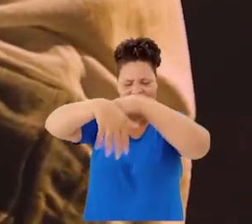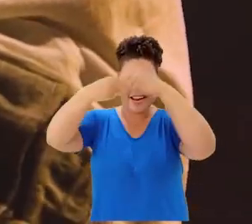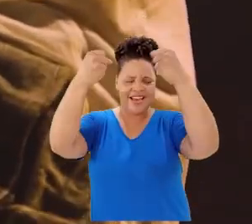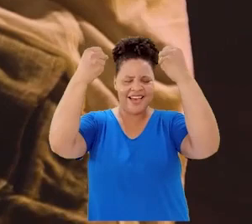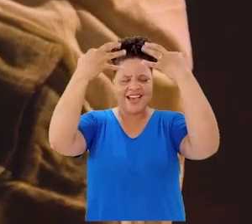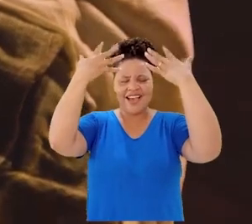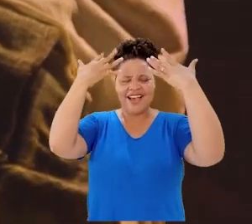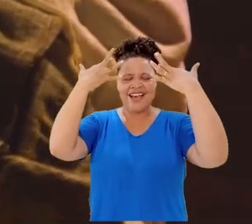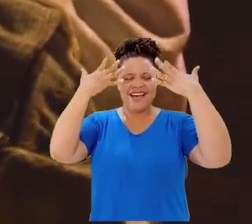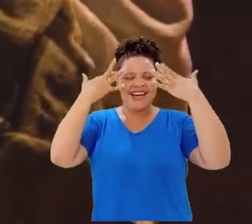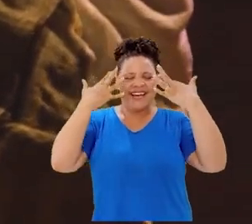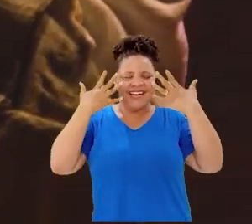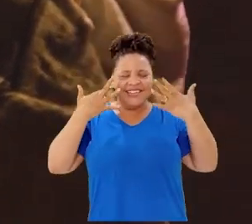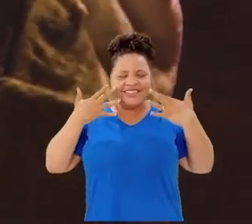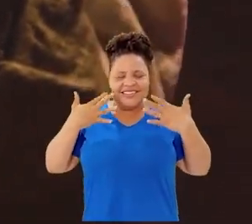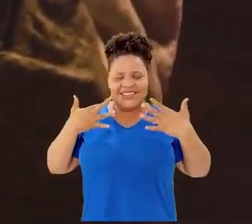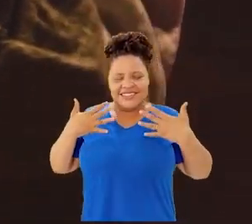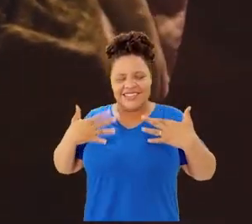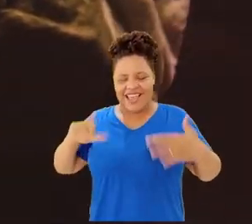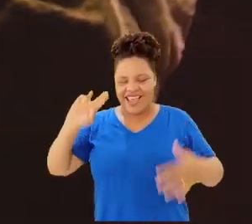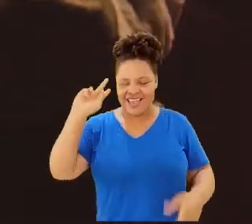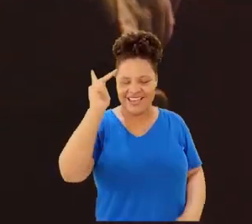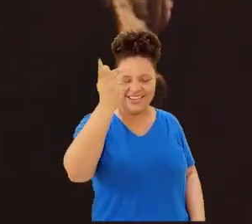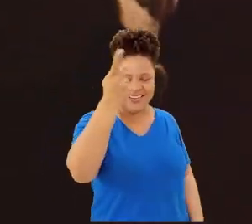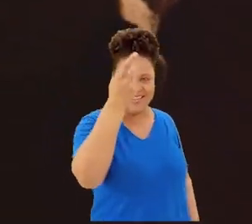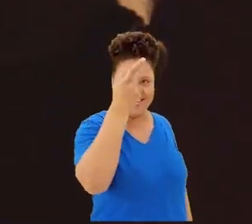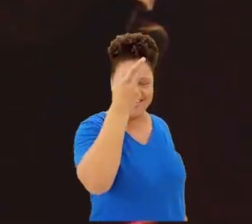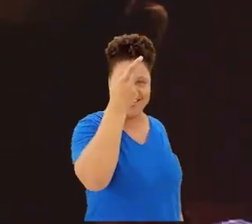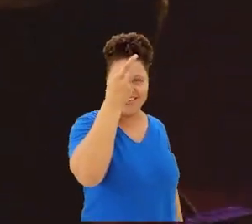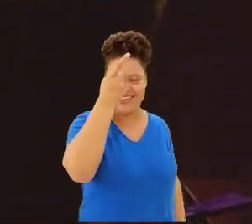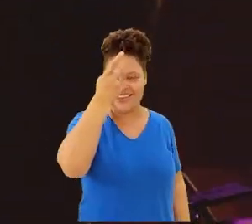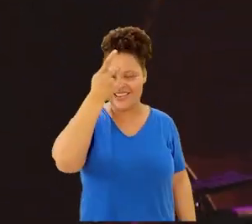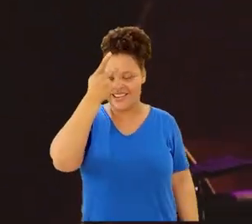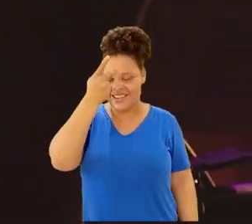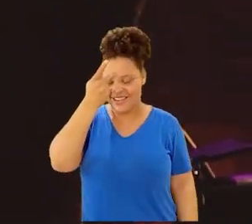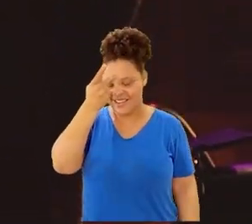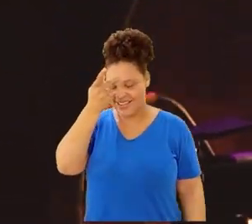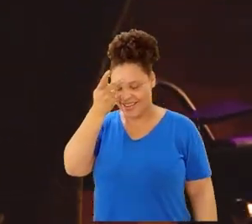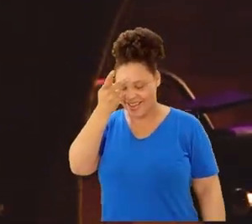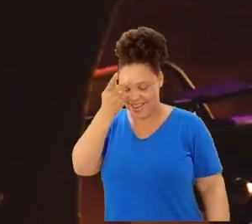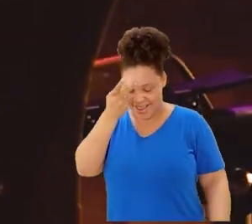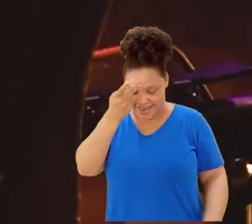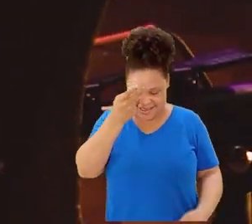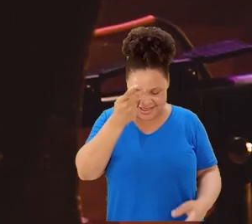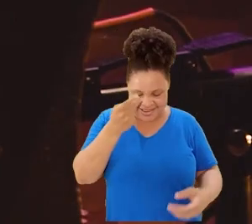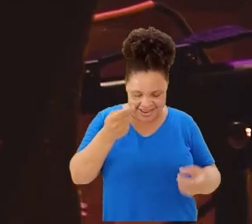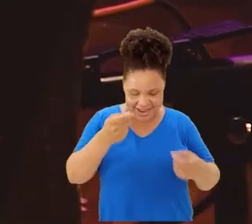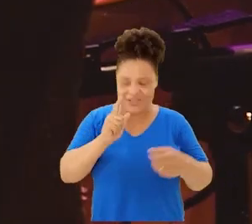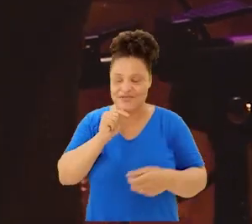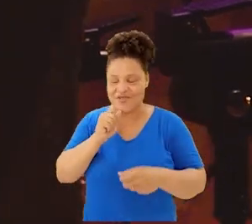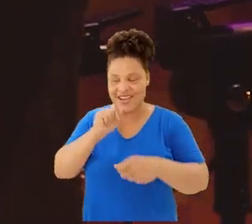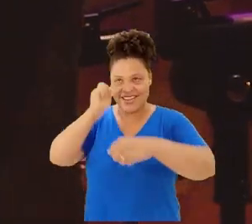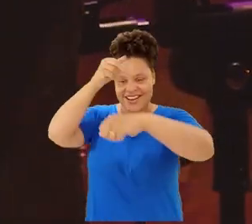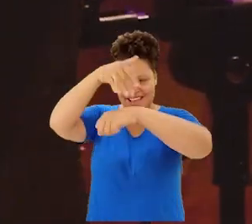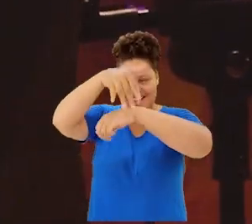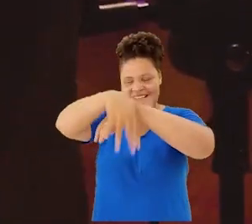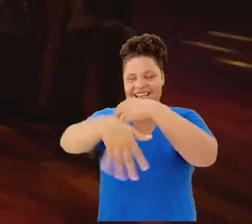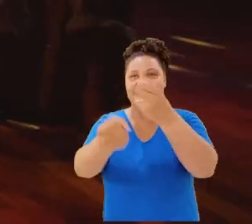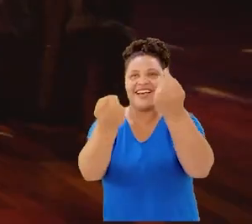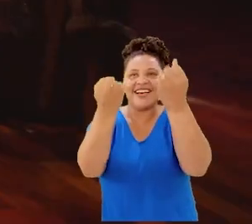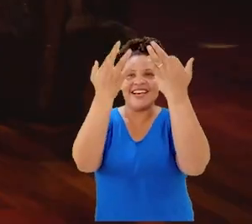e fazer minha cabeça dar conta de meus escombros. Um banho de